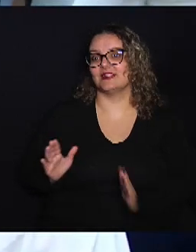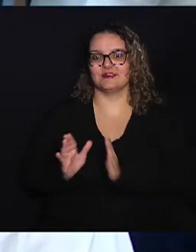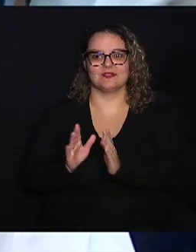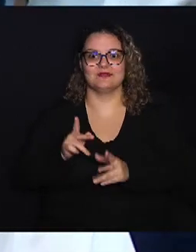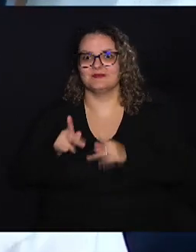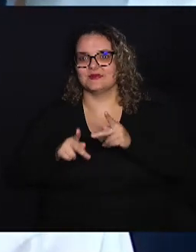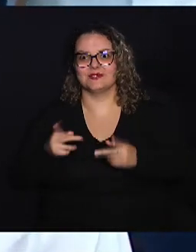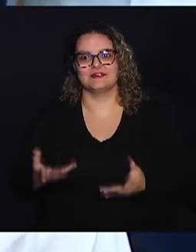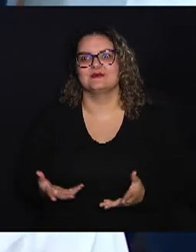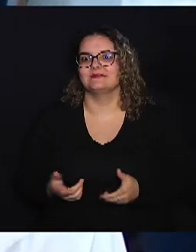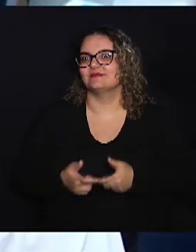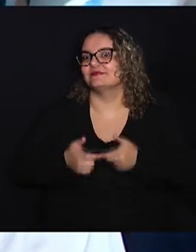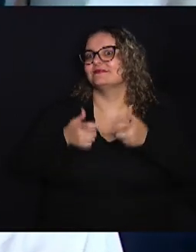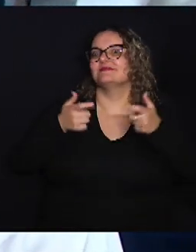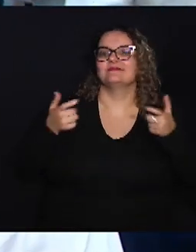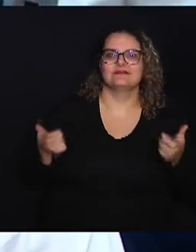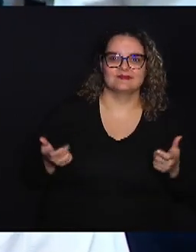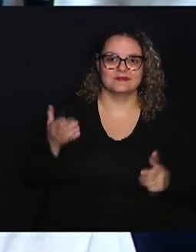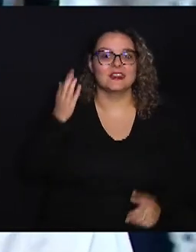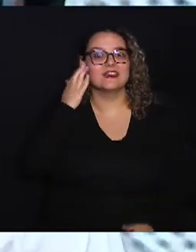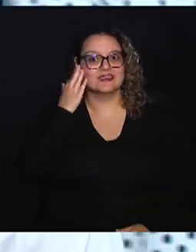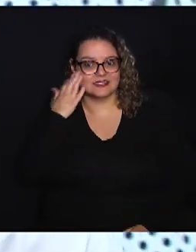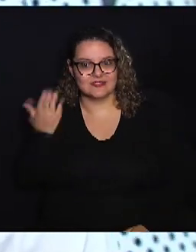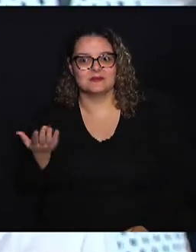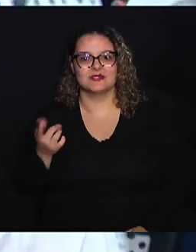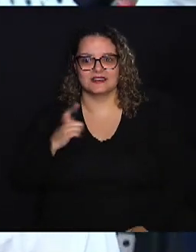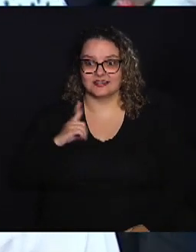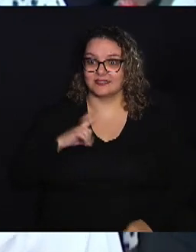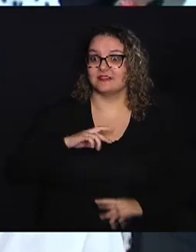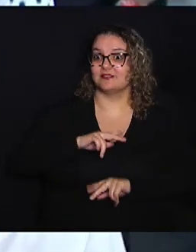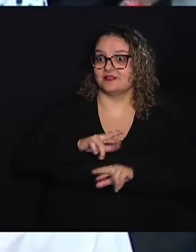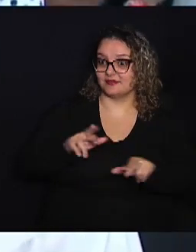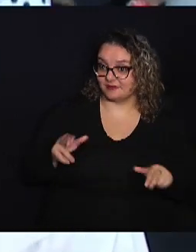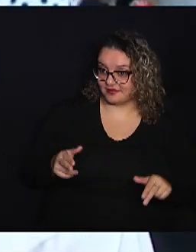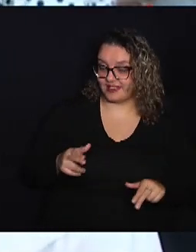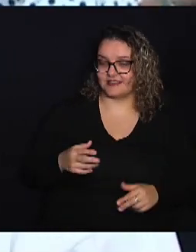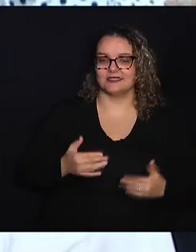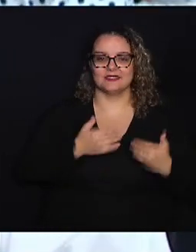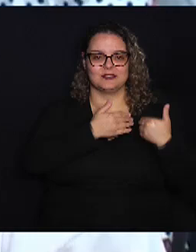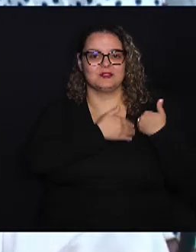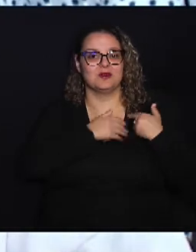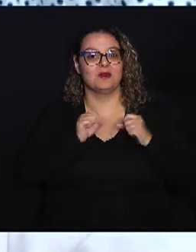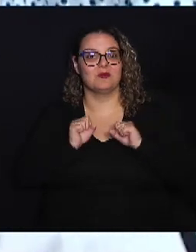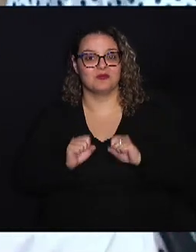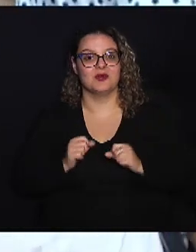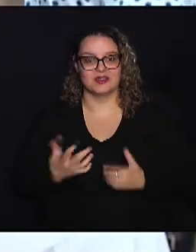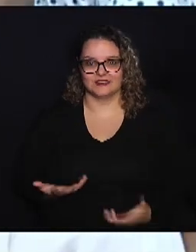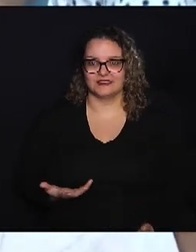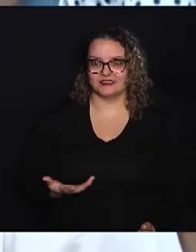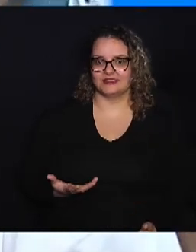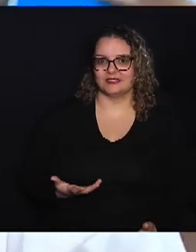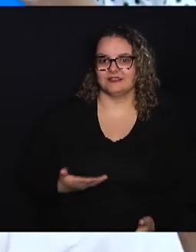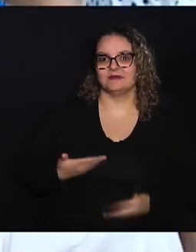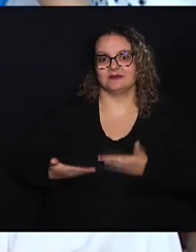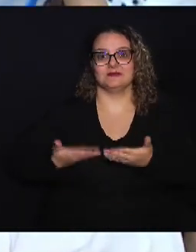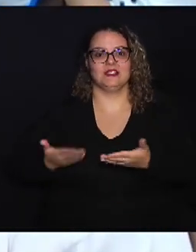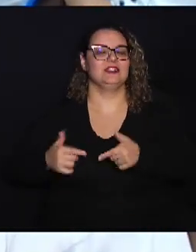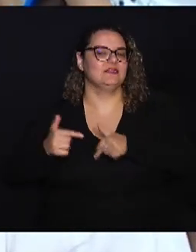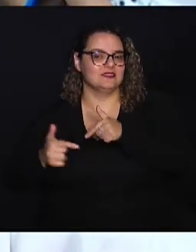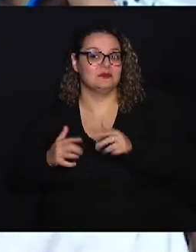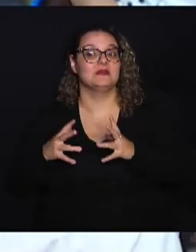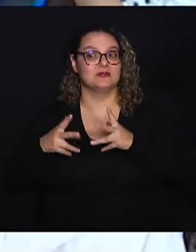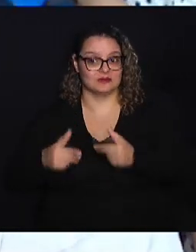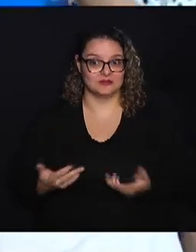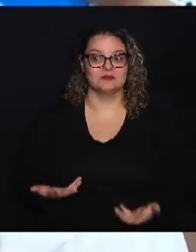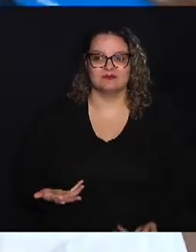público tão grande e saber que você tem tantas responsabilidades, poder manejar tudo aquilo e trabalhar com tudo aquilo